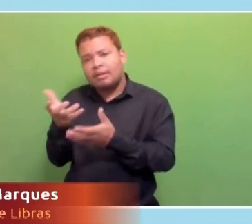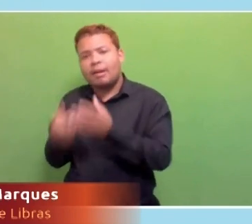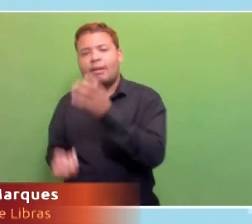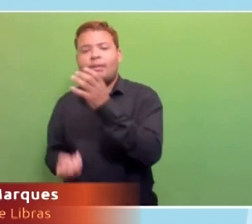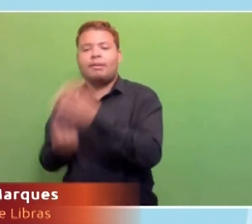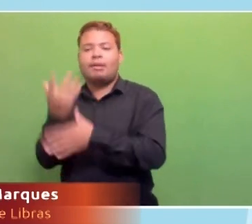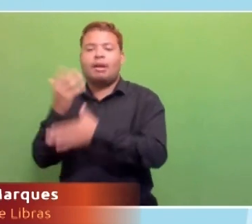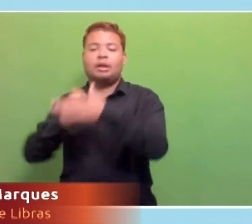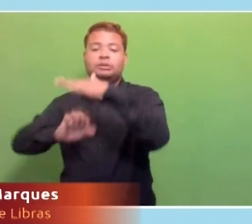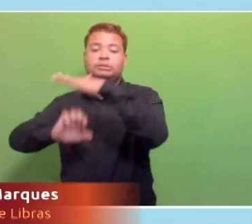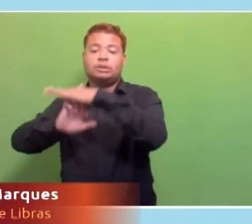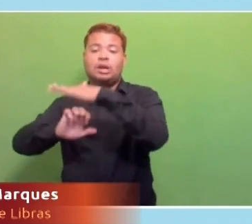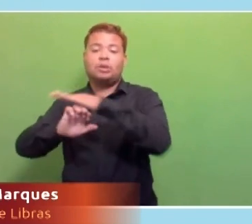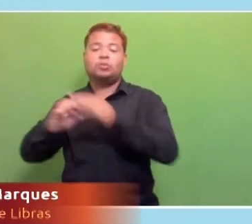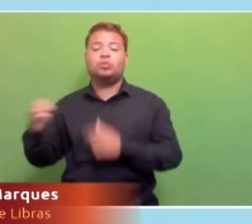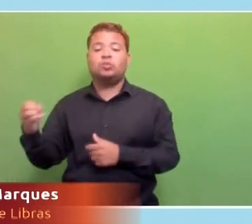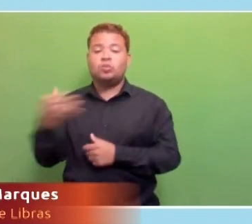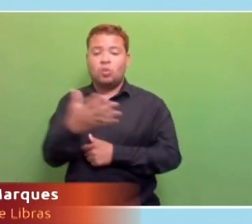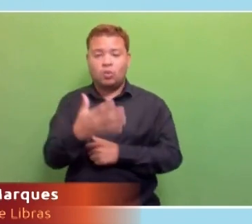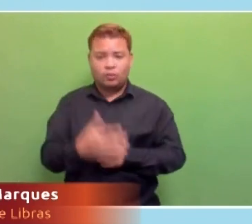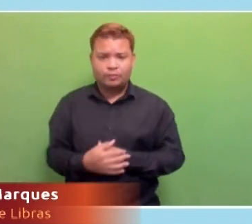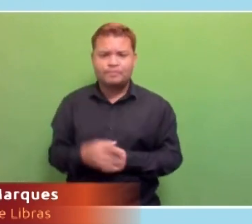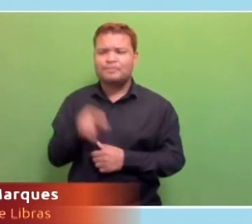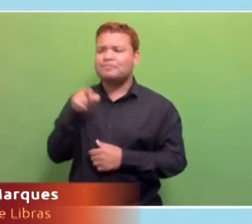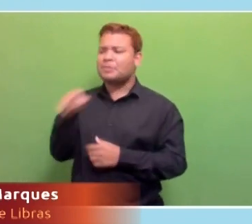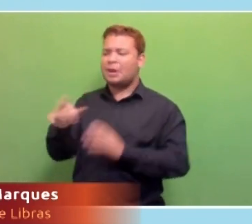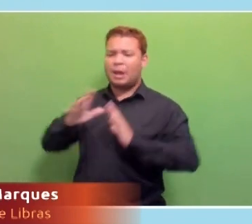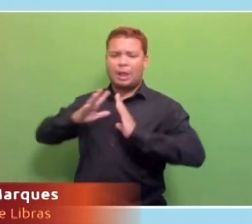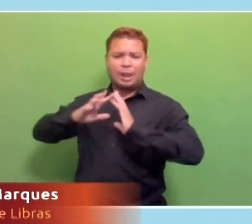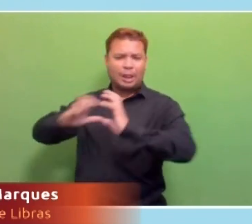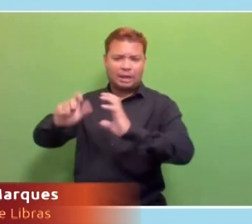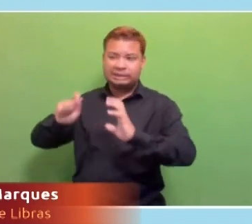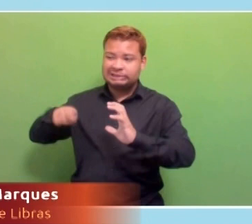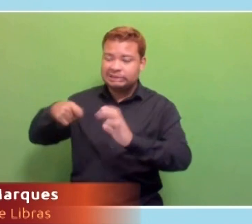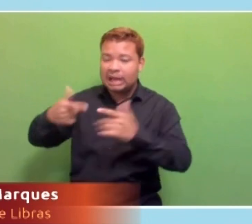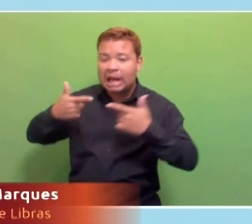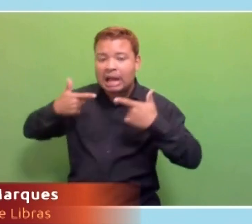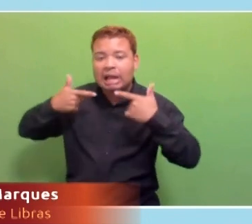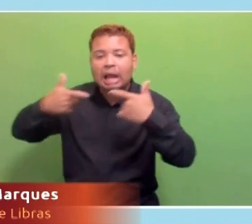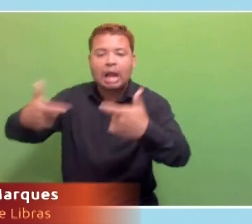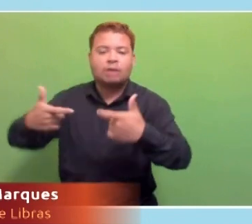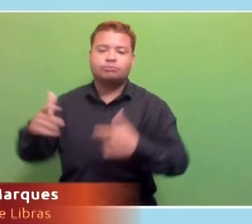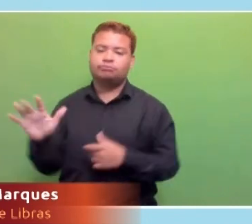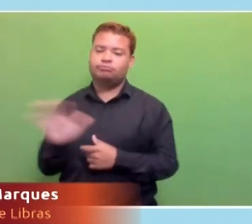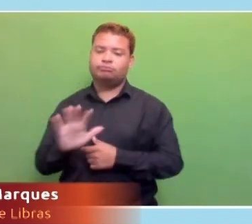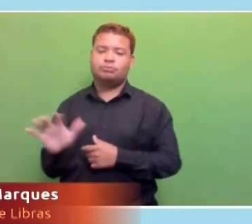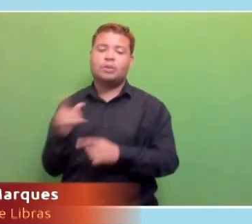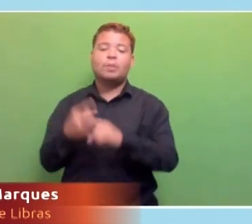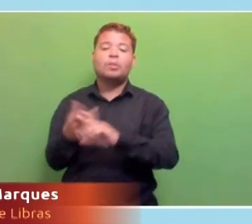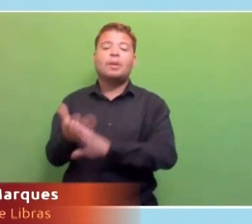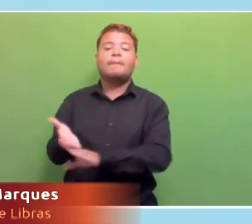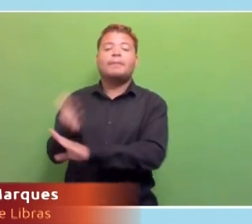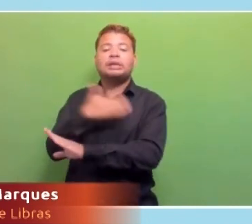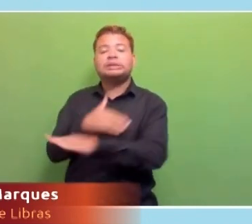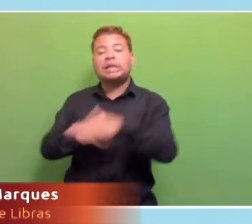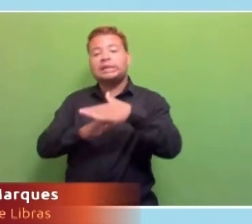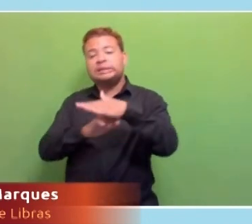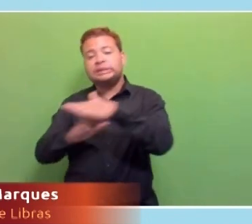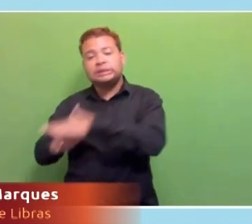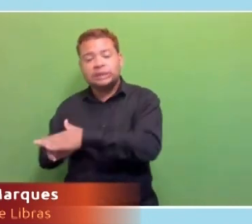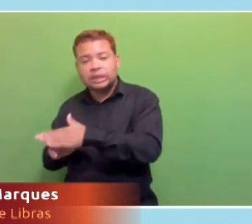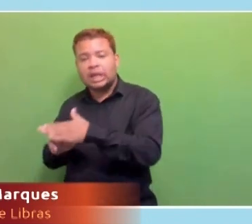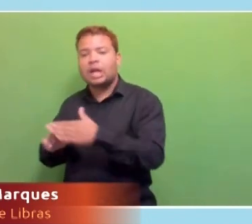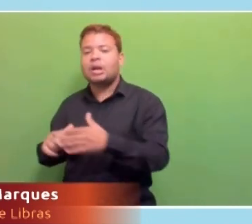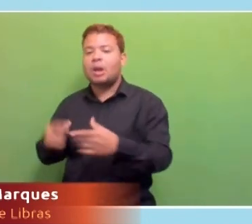Então, é um conflito que não é tanto uma guerra, porque lá onde antes era conflitualidade entre os Estados, hoje se vê